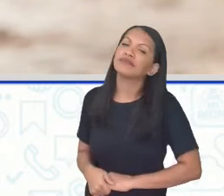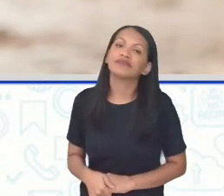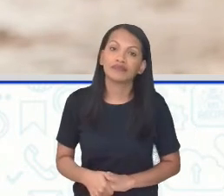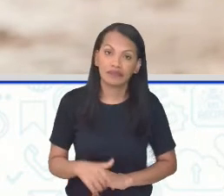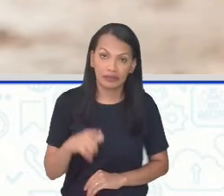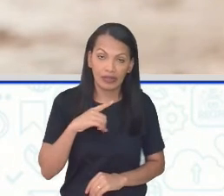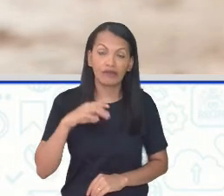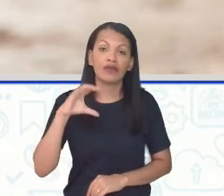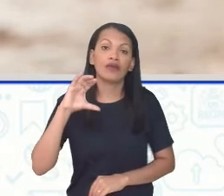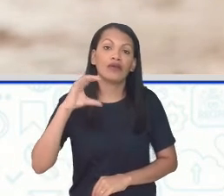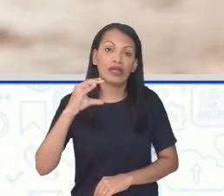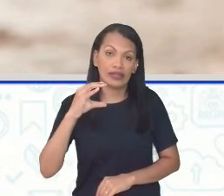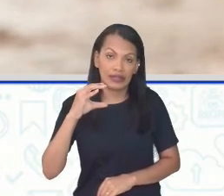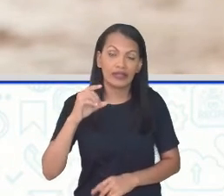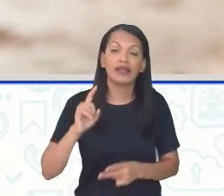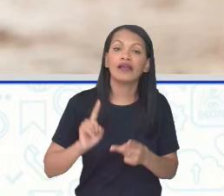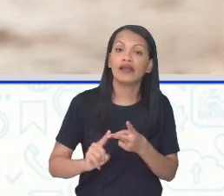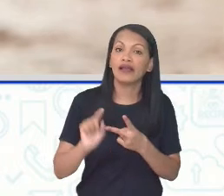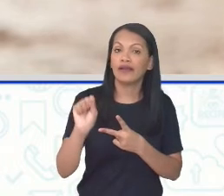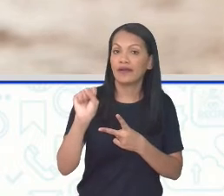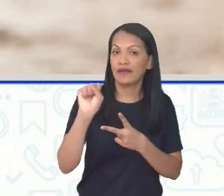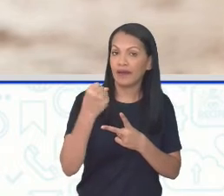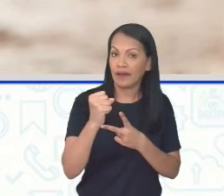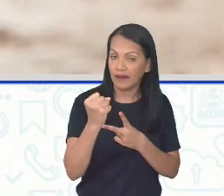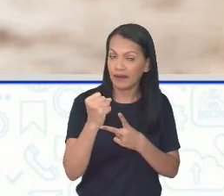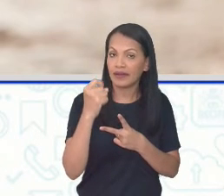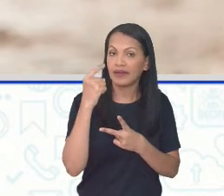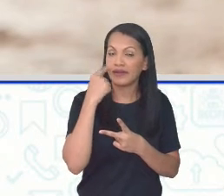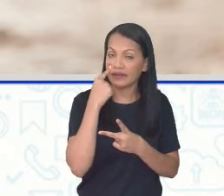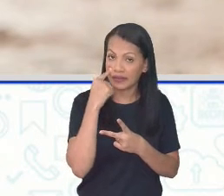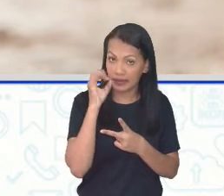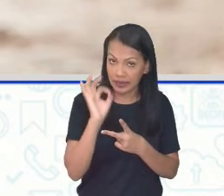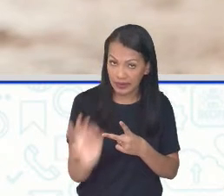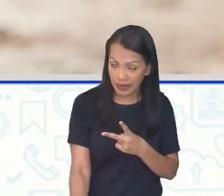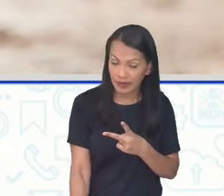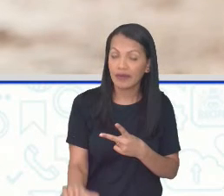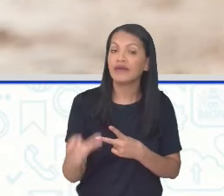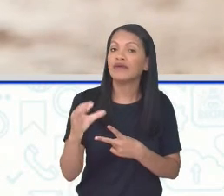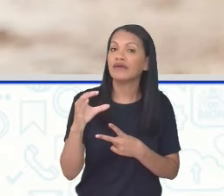do duplo S, não é? Estão aí cedilha e duplo